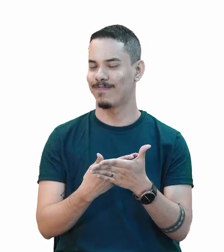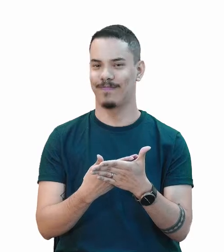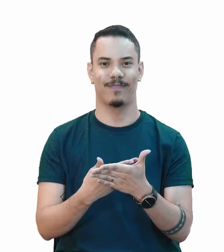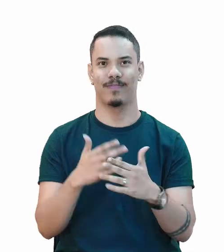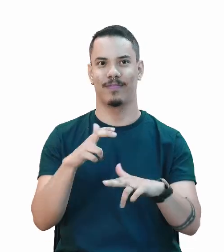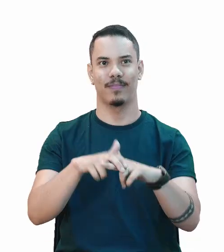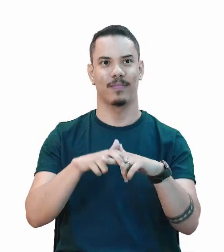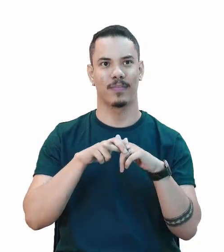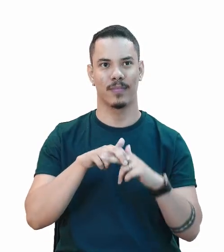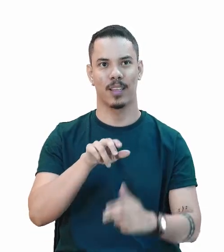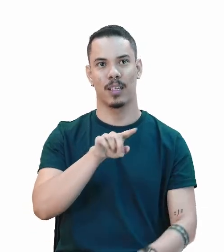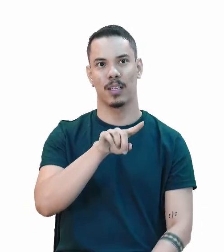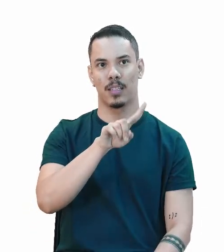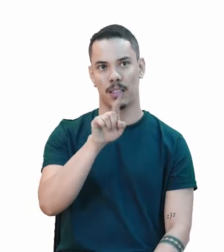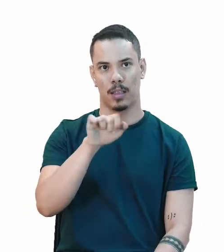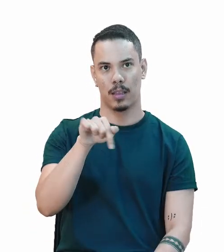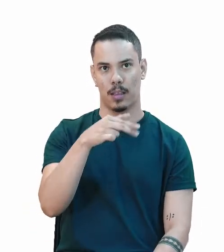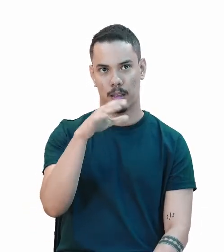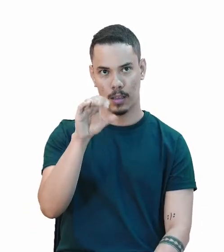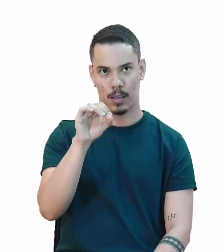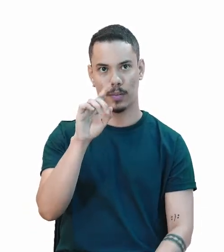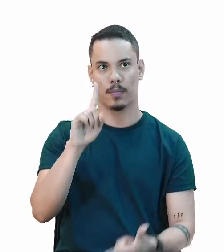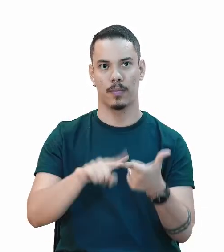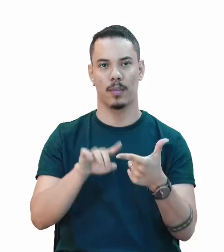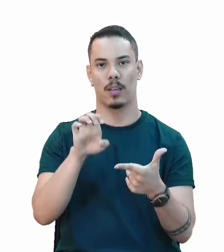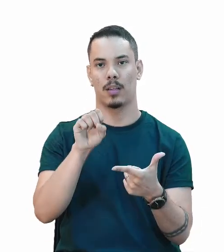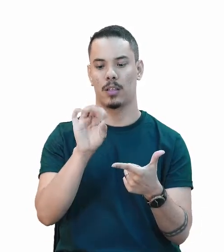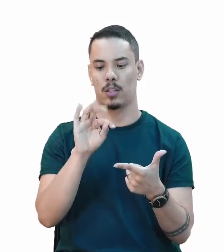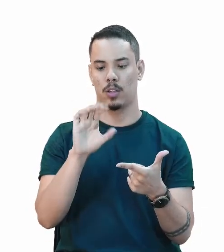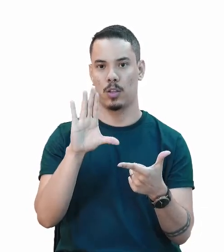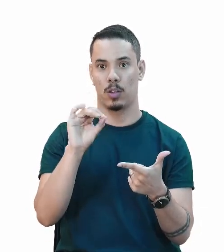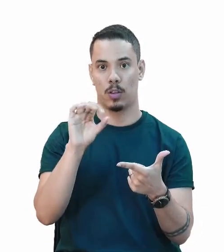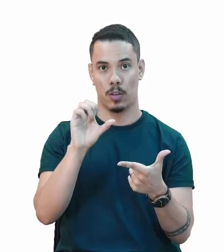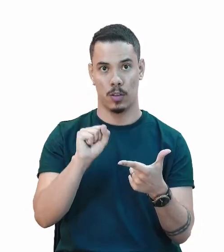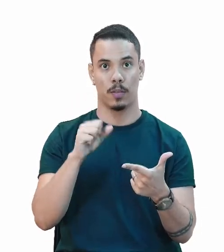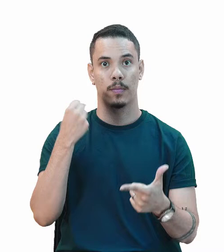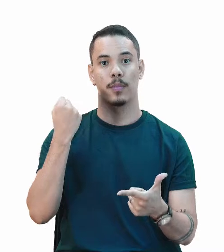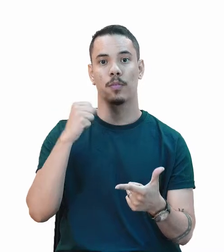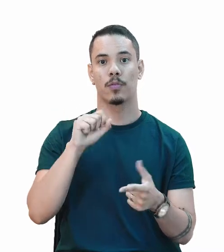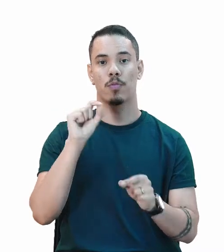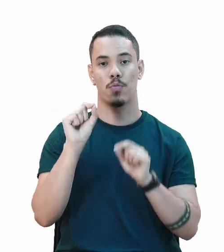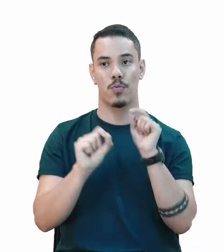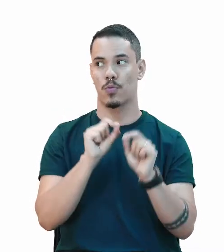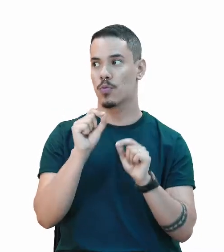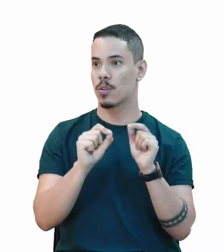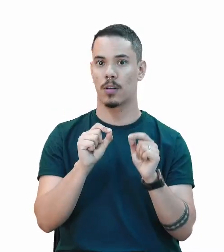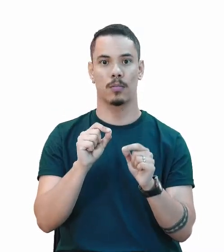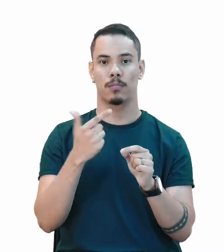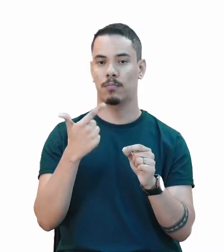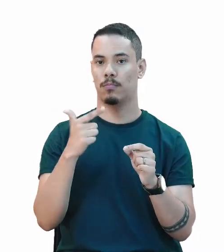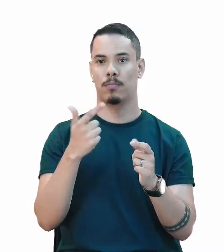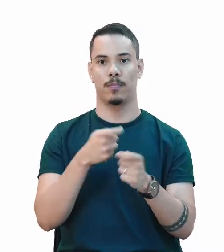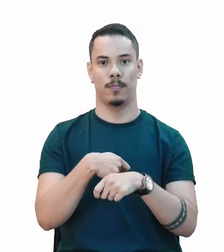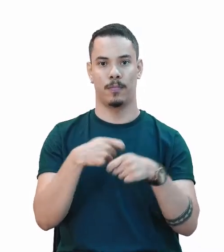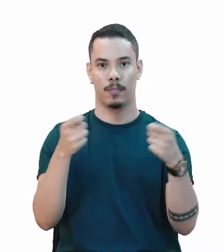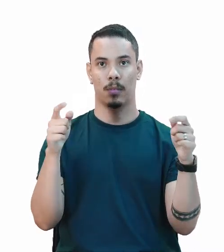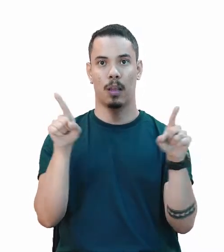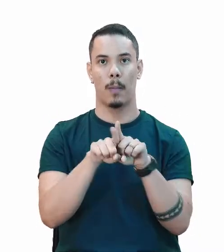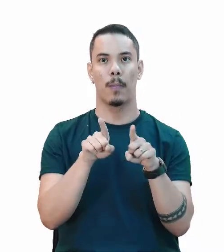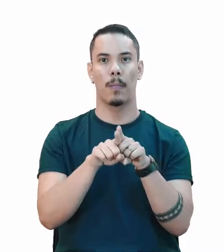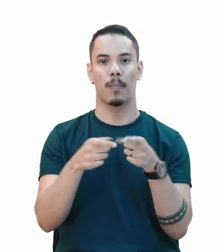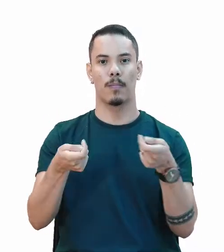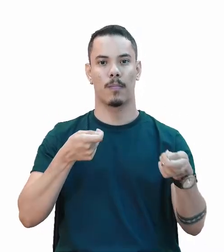Zenão e os estoicos, eles defendiam a indiferença e o